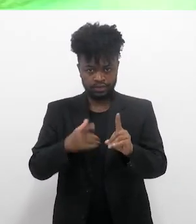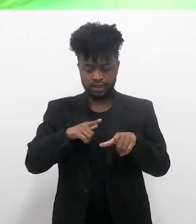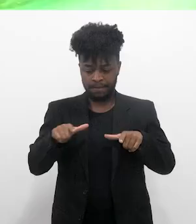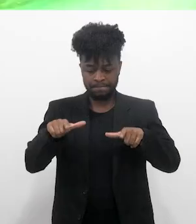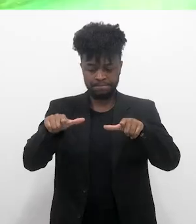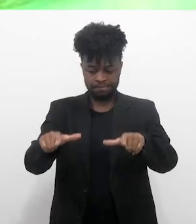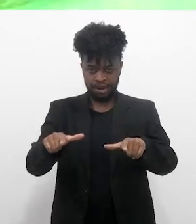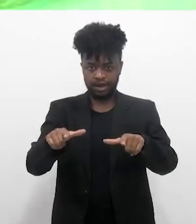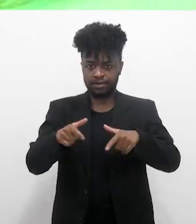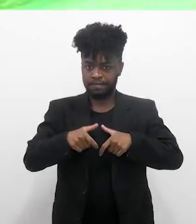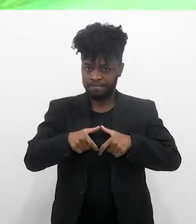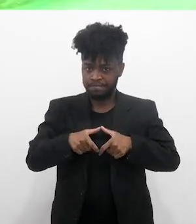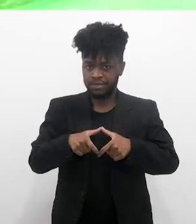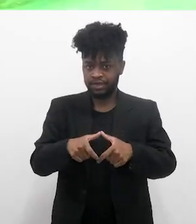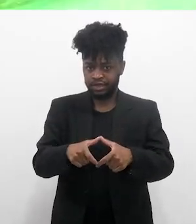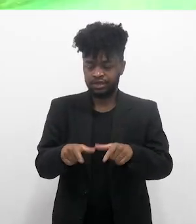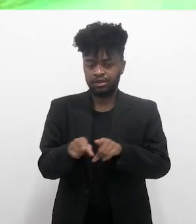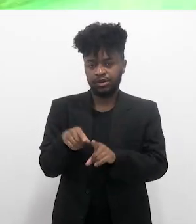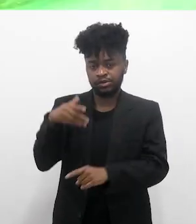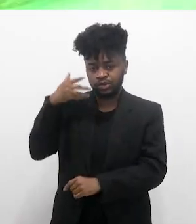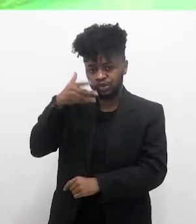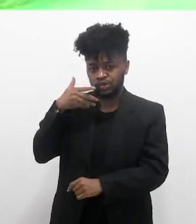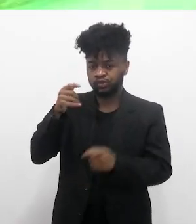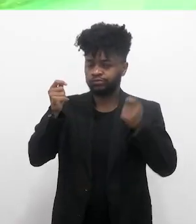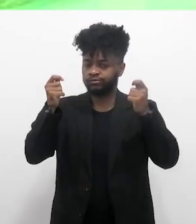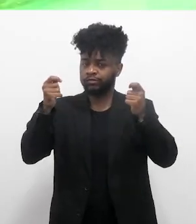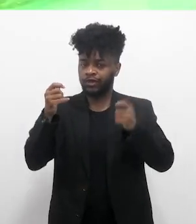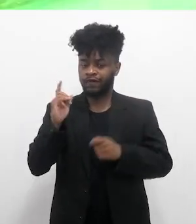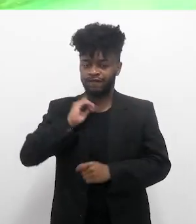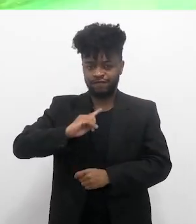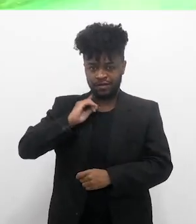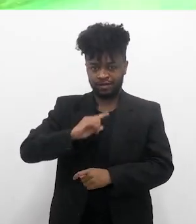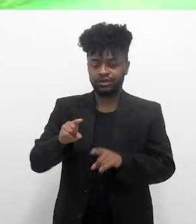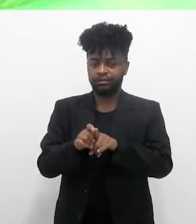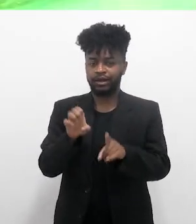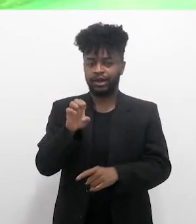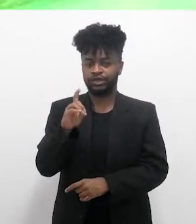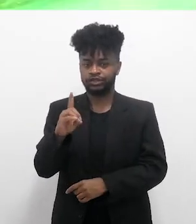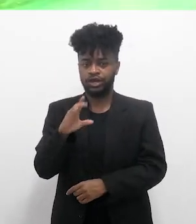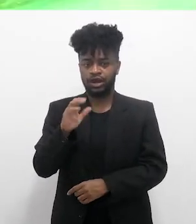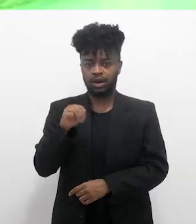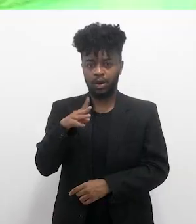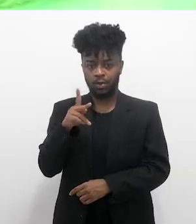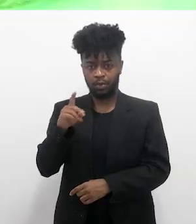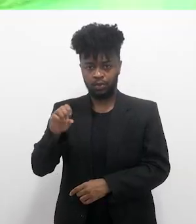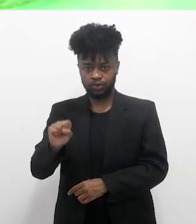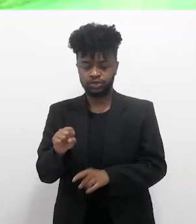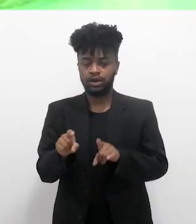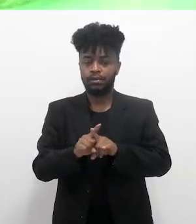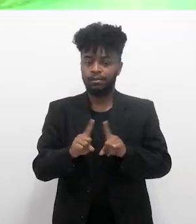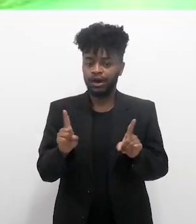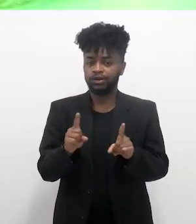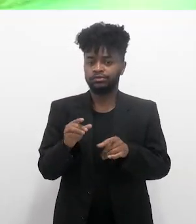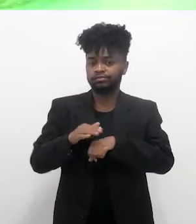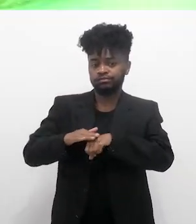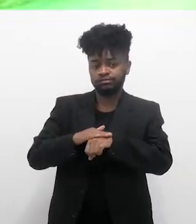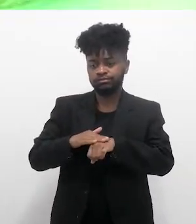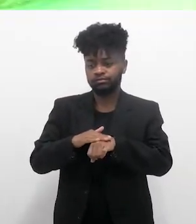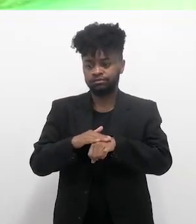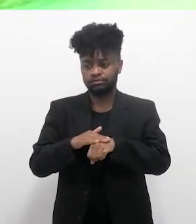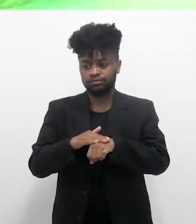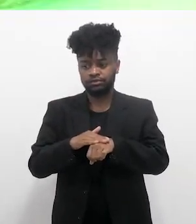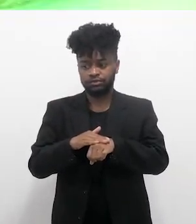uma medalha, ele fez um discurso, torcedor do Flamengo, é de Campos, né? E ele, conversando contigo, passeando aqui